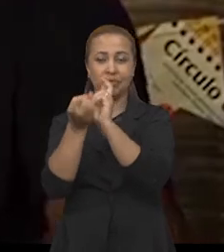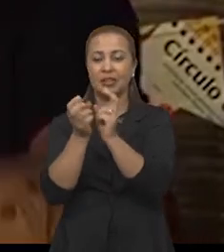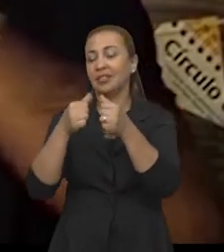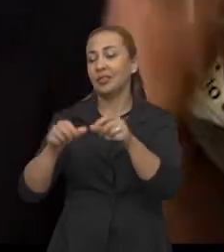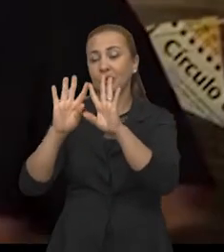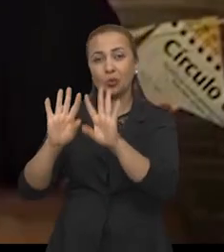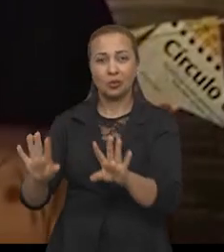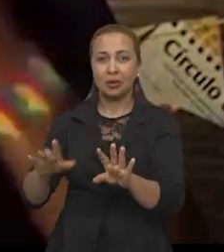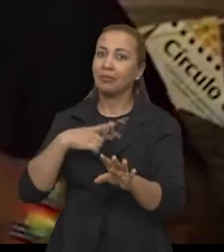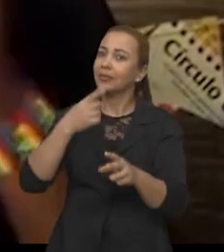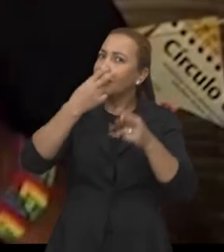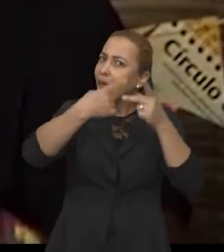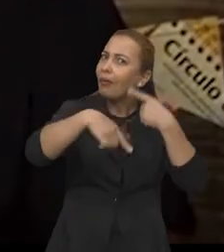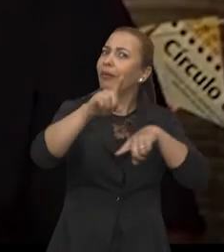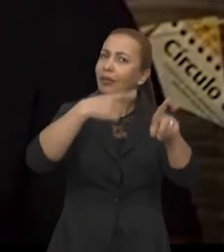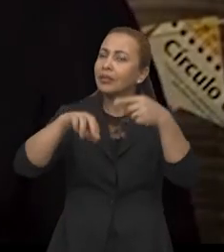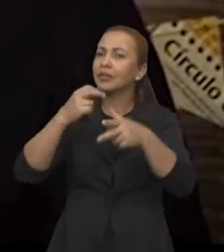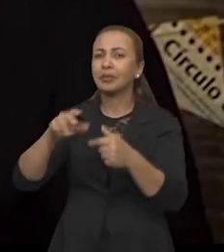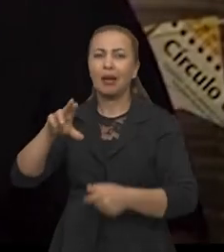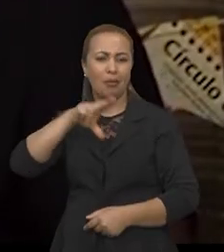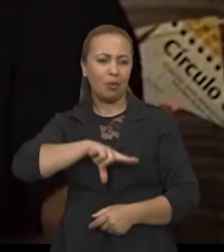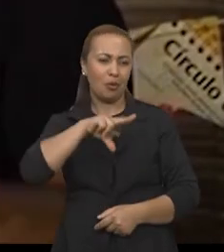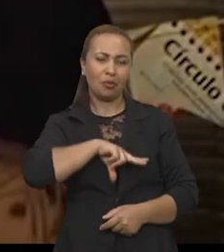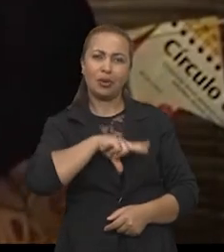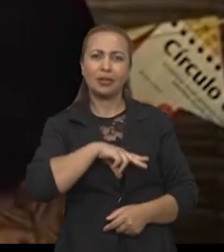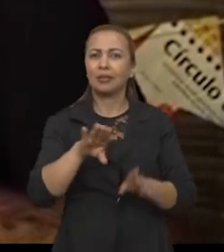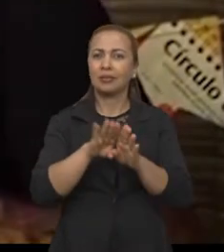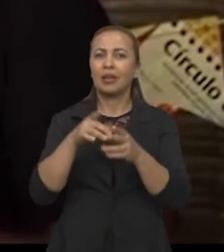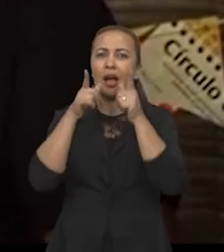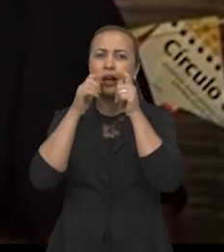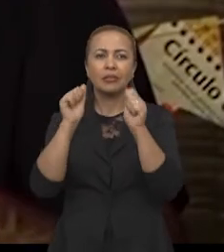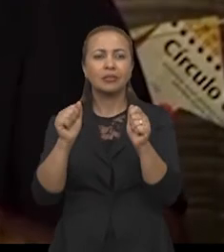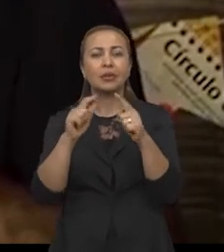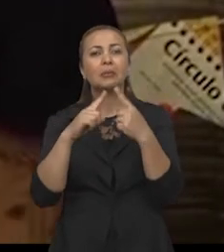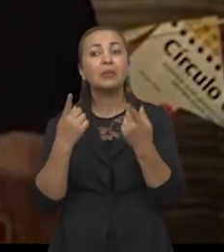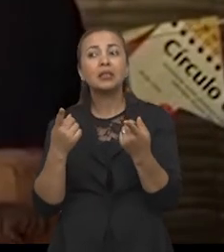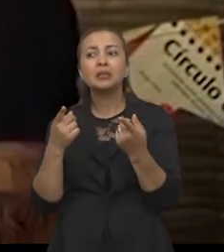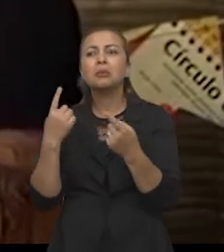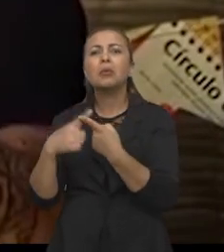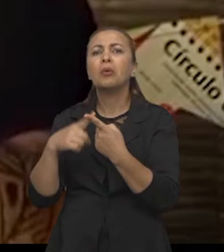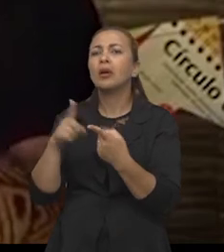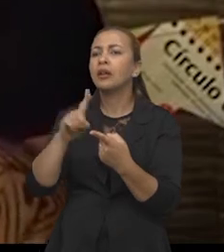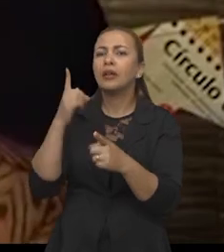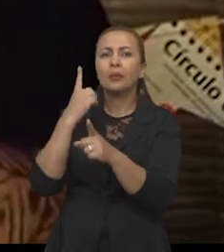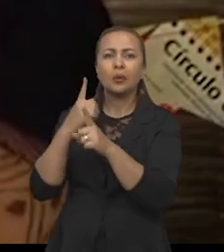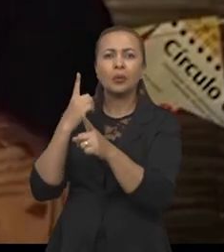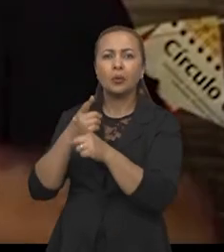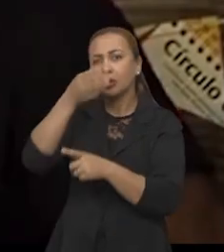erro, né? São muitas outras coisas também. A presença portuguesa também, a língua. E por que a gente não